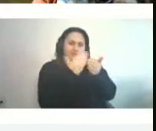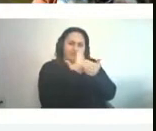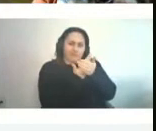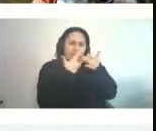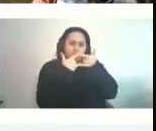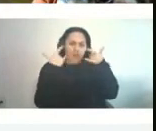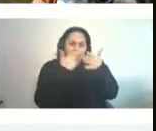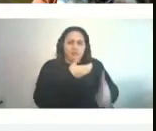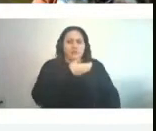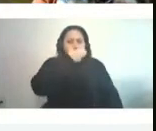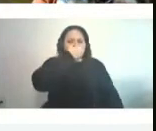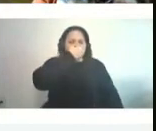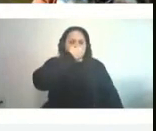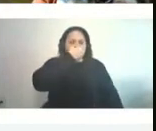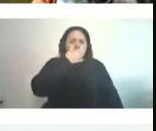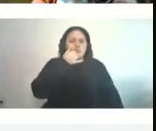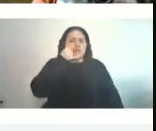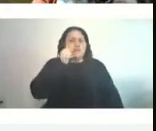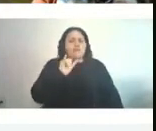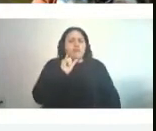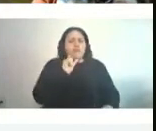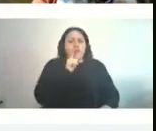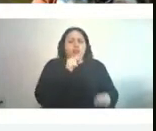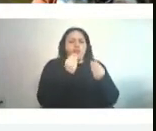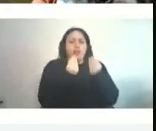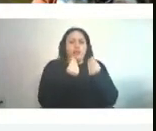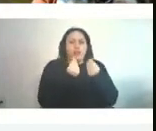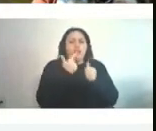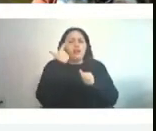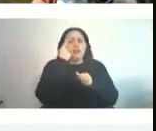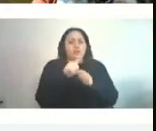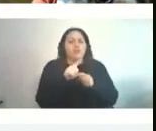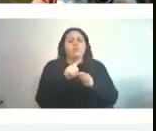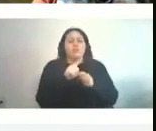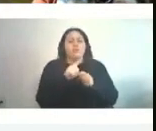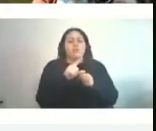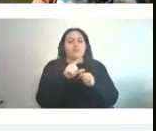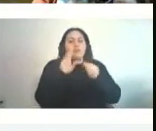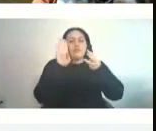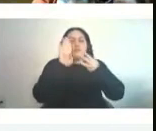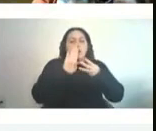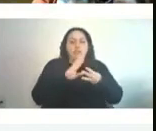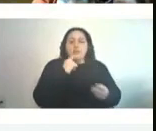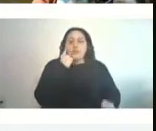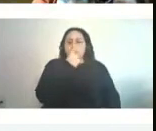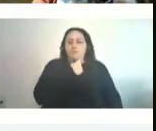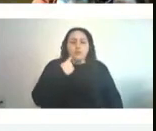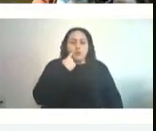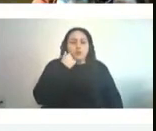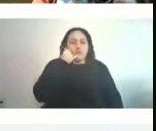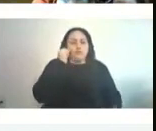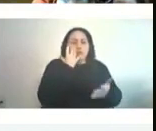poder não ficar tão úmido e combater as bactérias da nossa própria boca. Ponto.